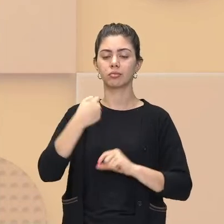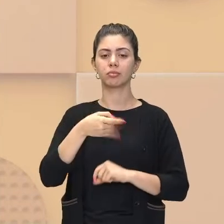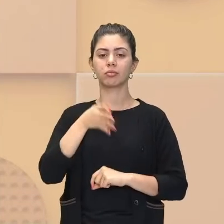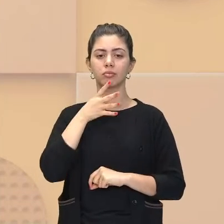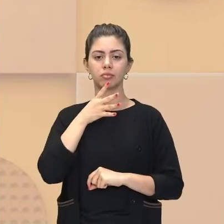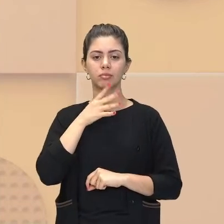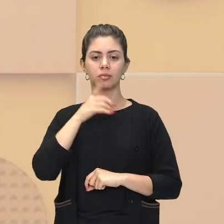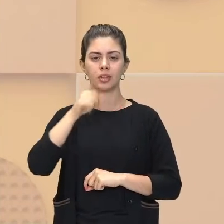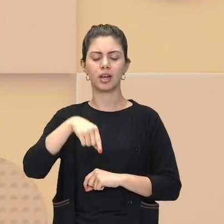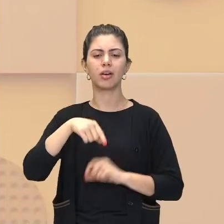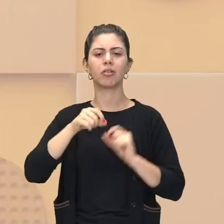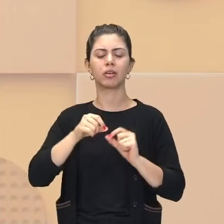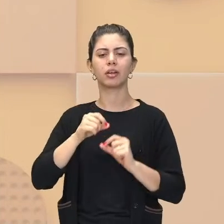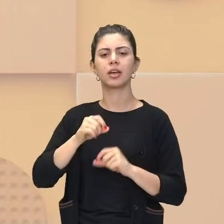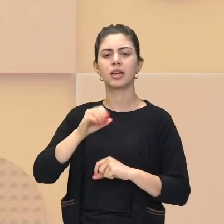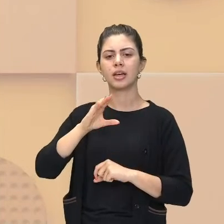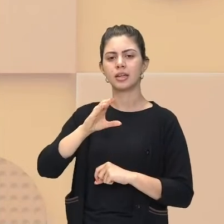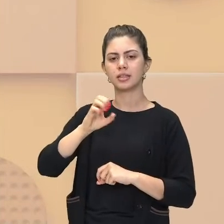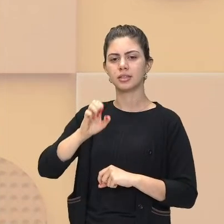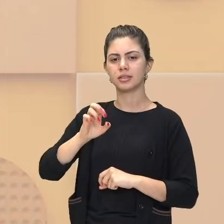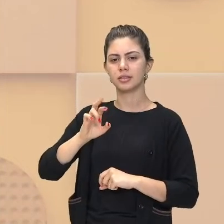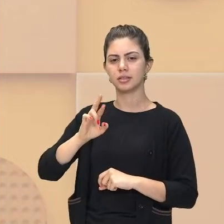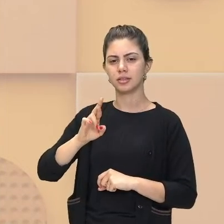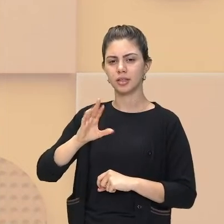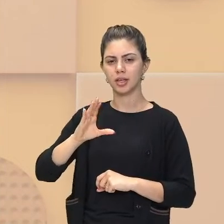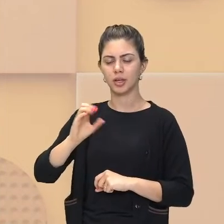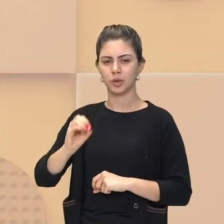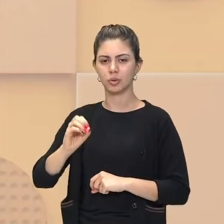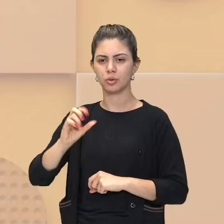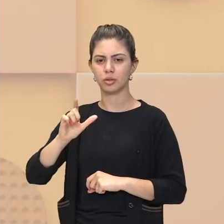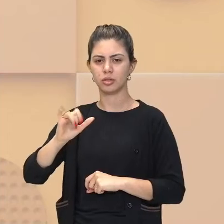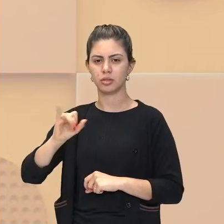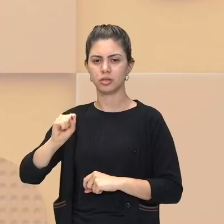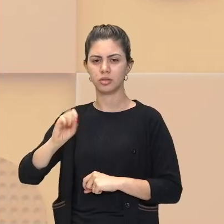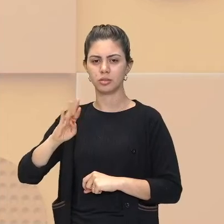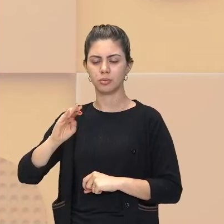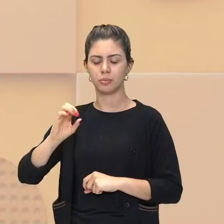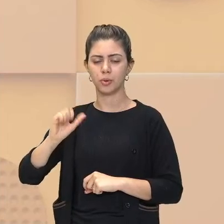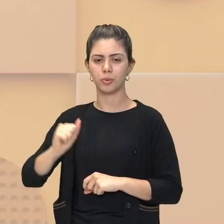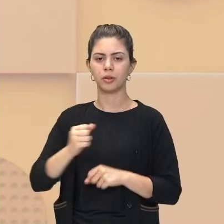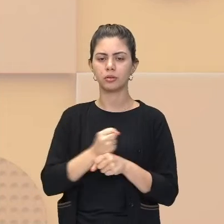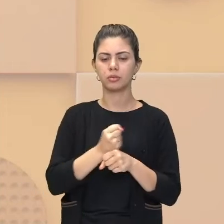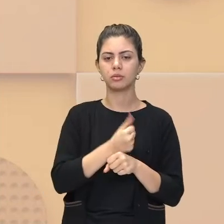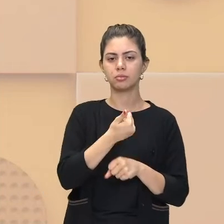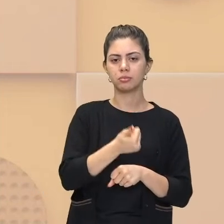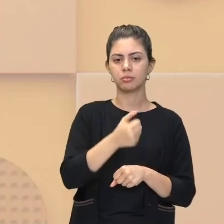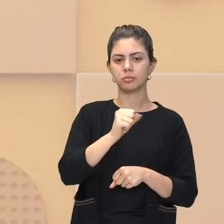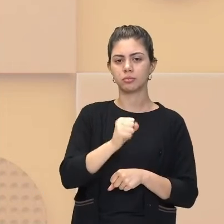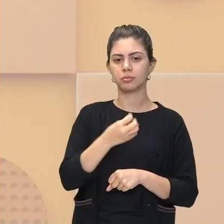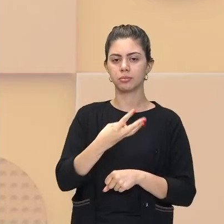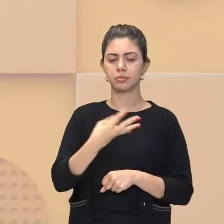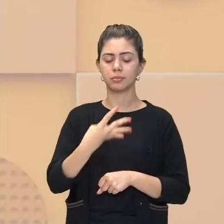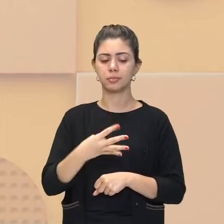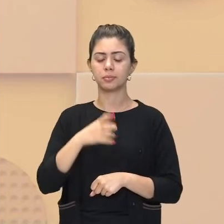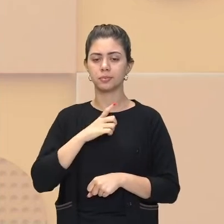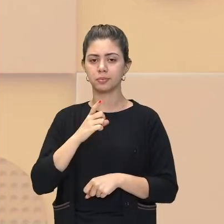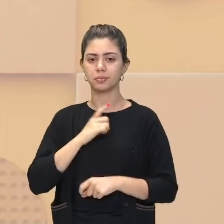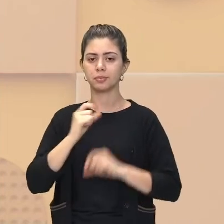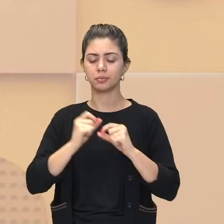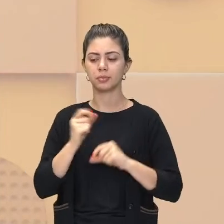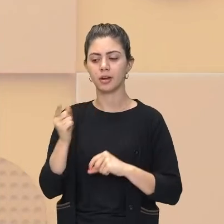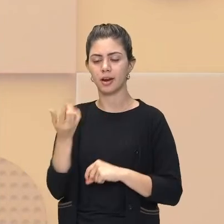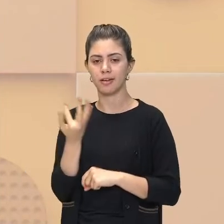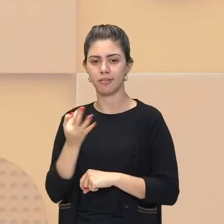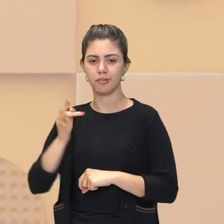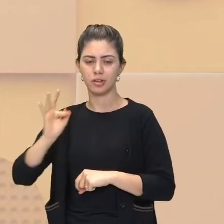de Lisboa em 1384. As tropas castelhanas que estavam sendo apoiadas pelos